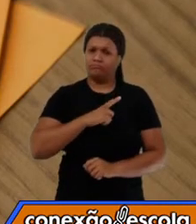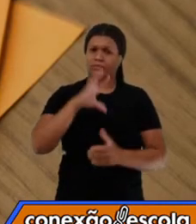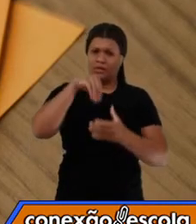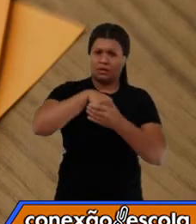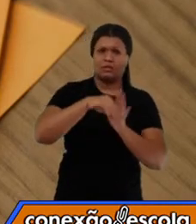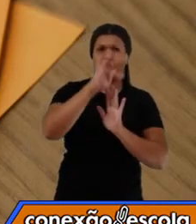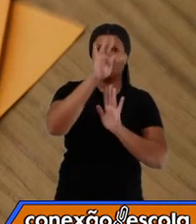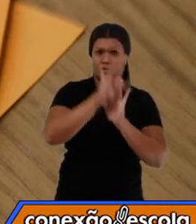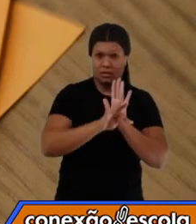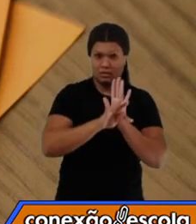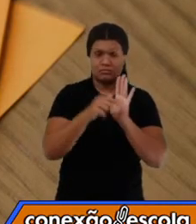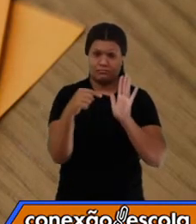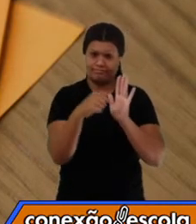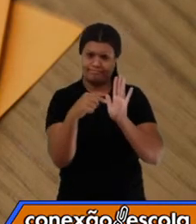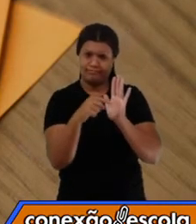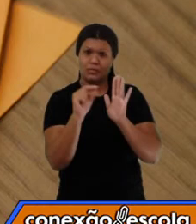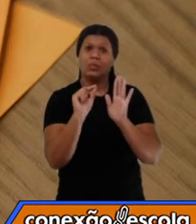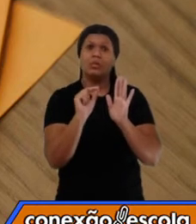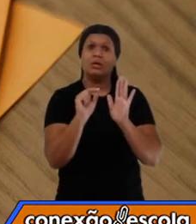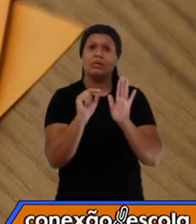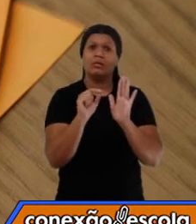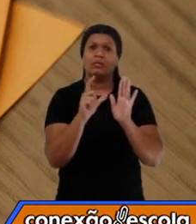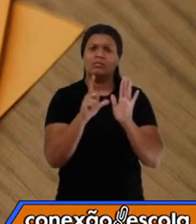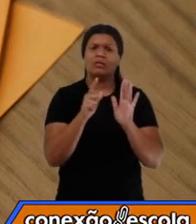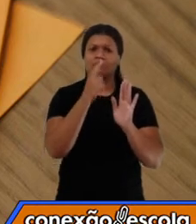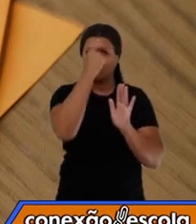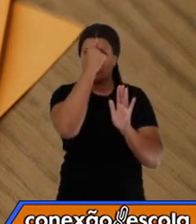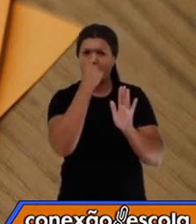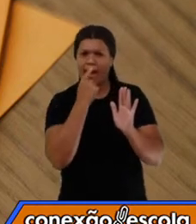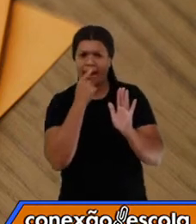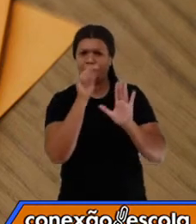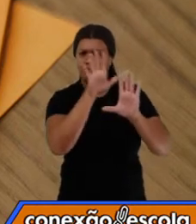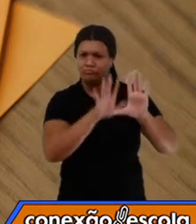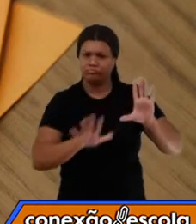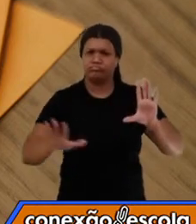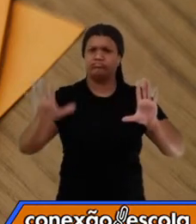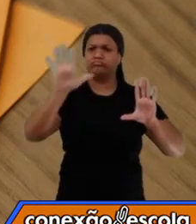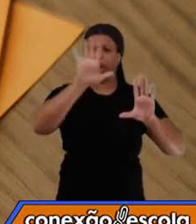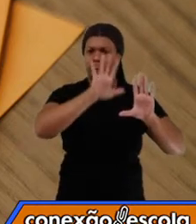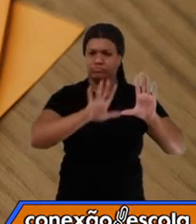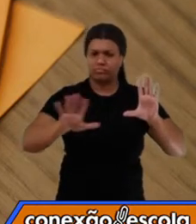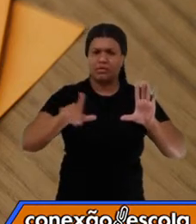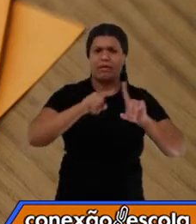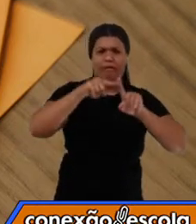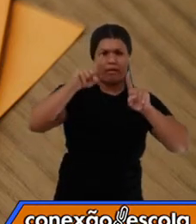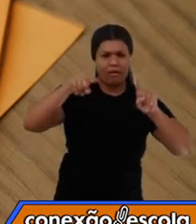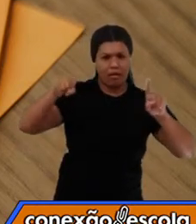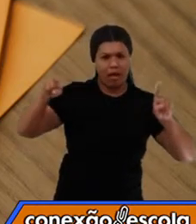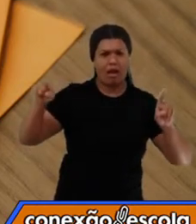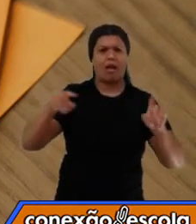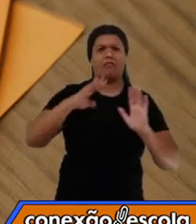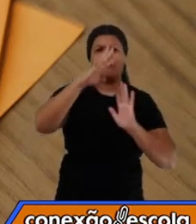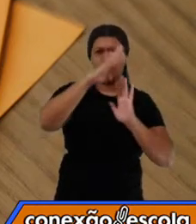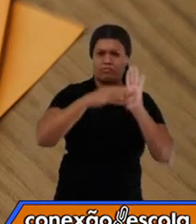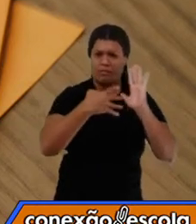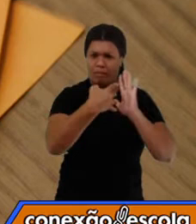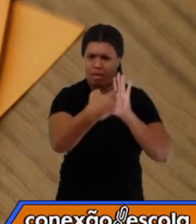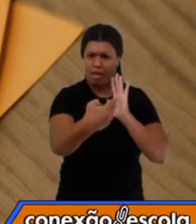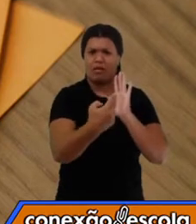informativo de linguagem não verbal, que são as imagens, os gráficos, as tabelas,